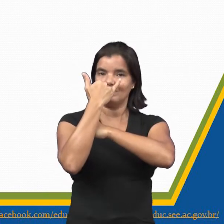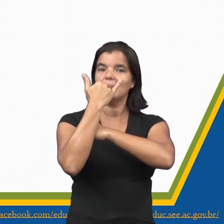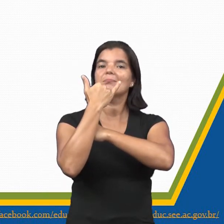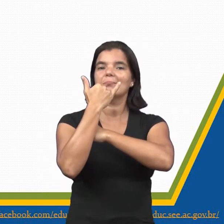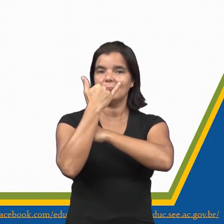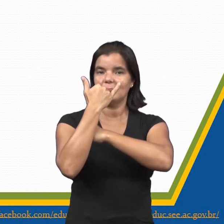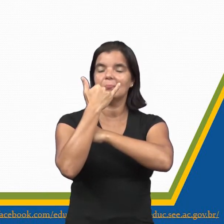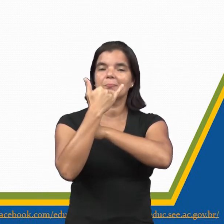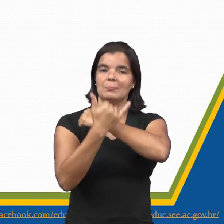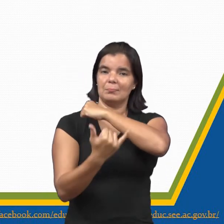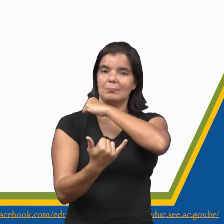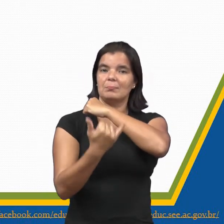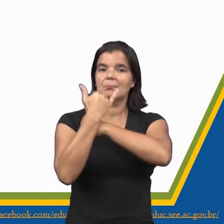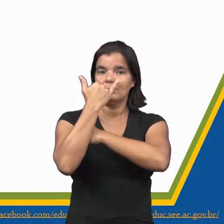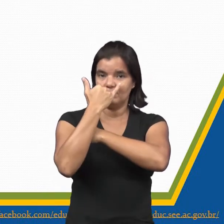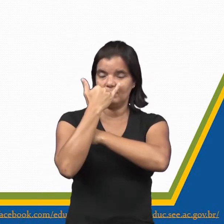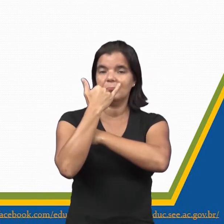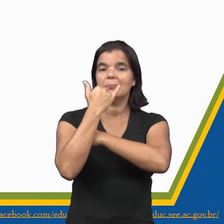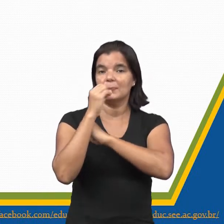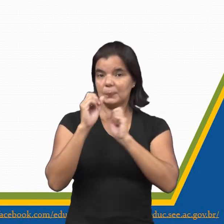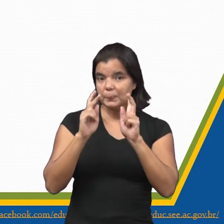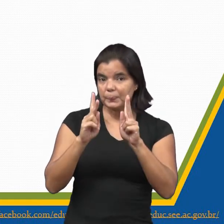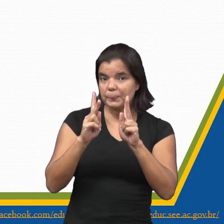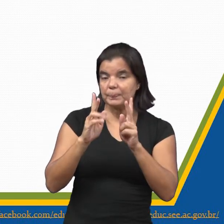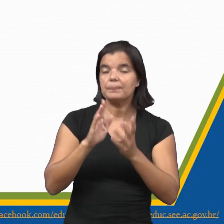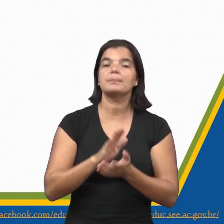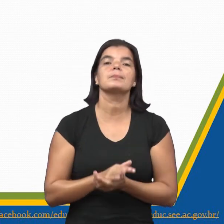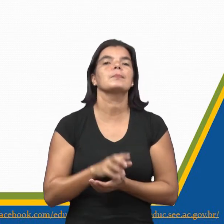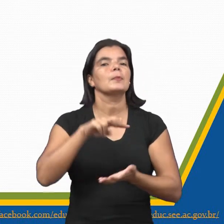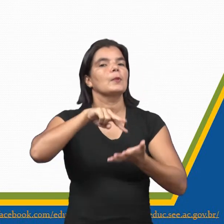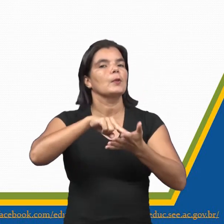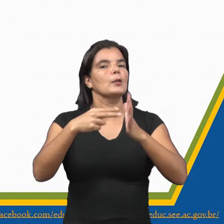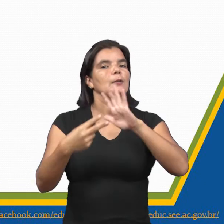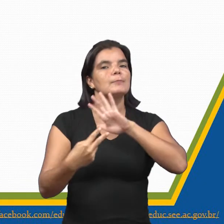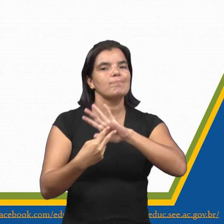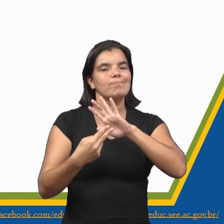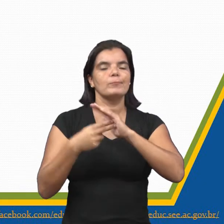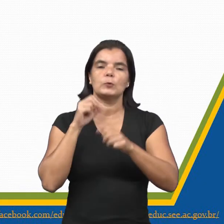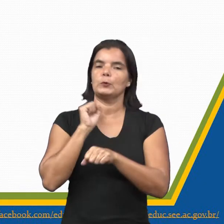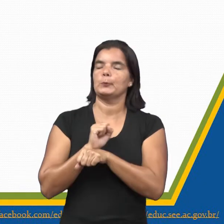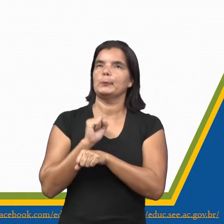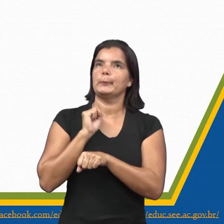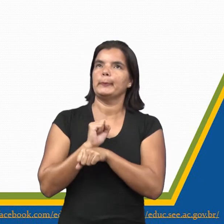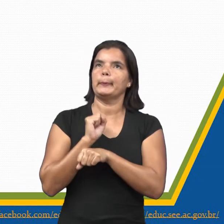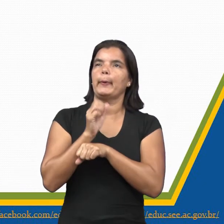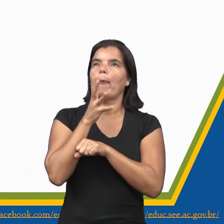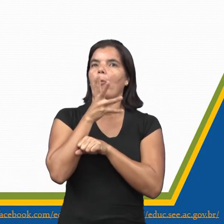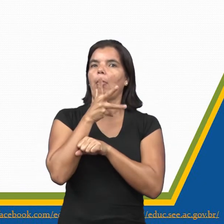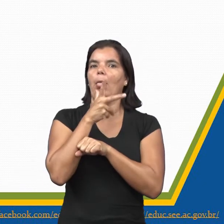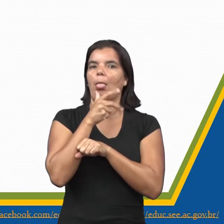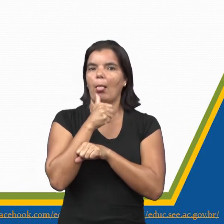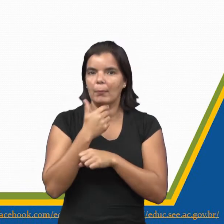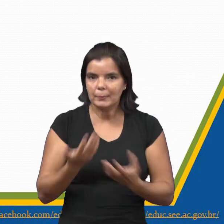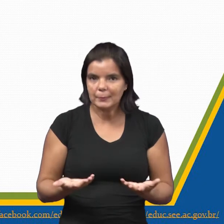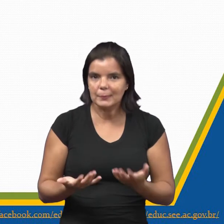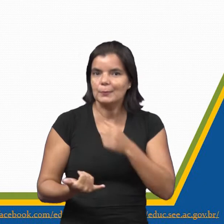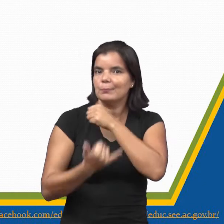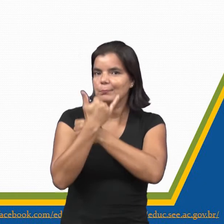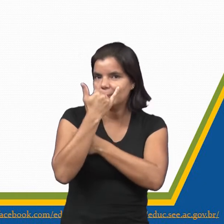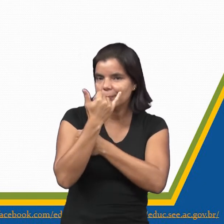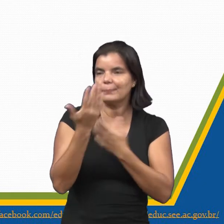estar fazendo aí para vocês, ok? Isso significa ficar esperando em vão. Vamos lá para o próximo.